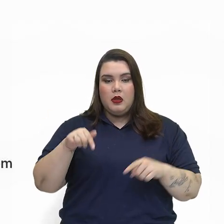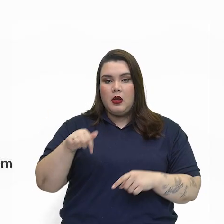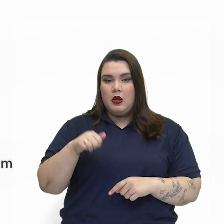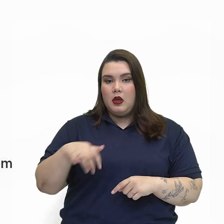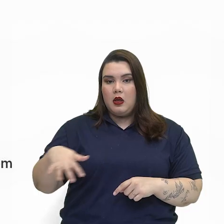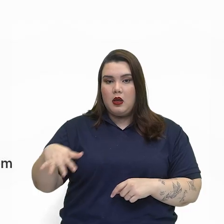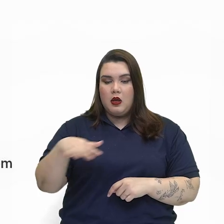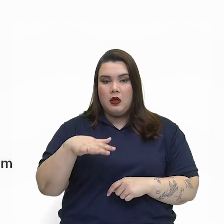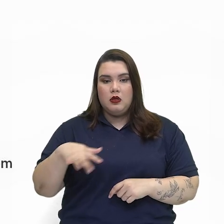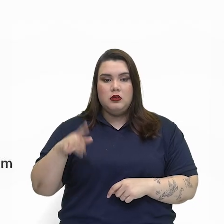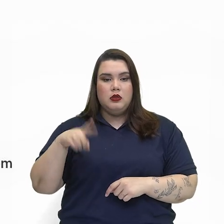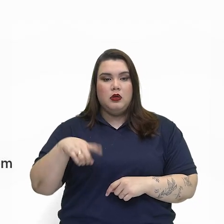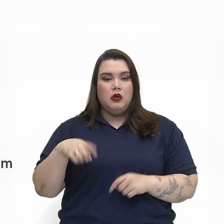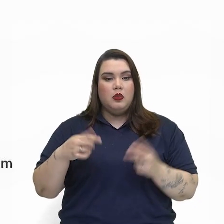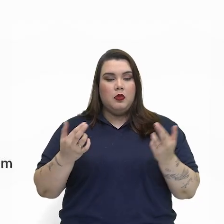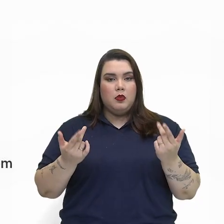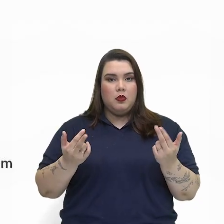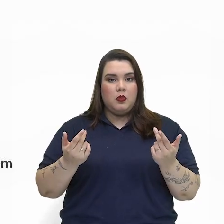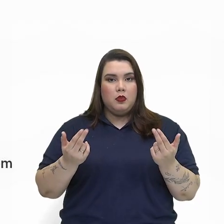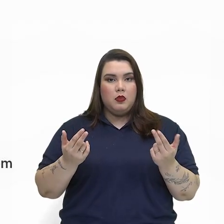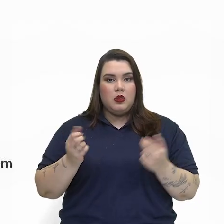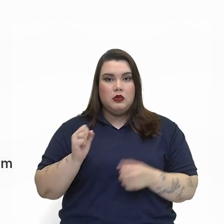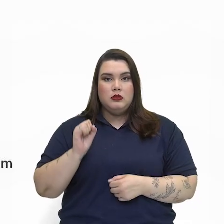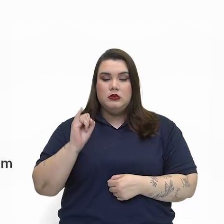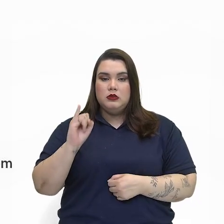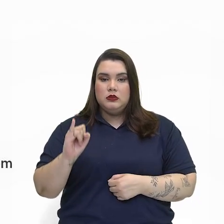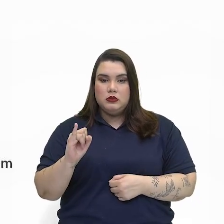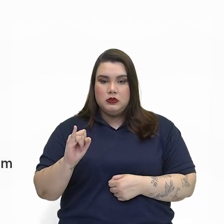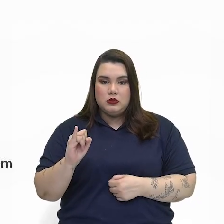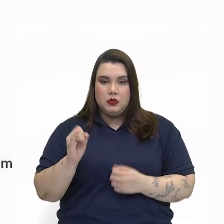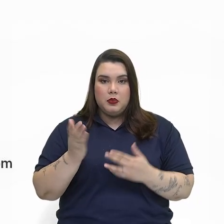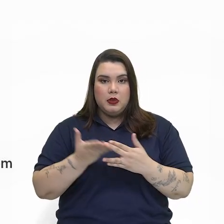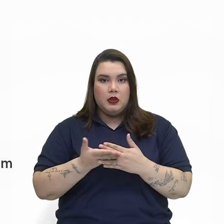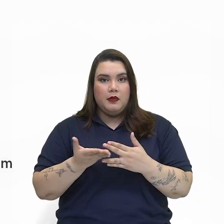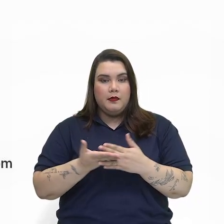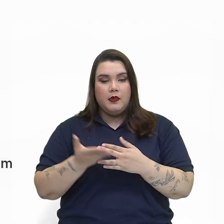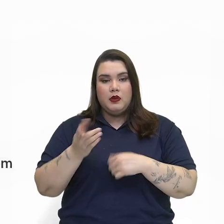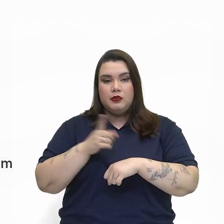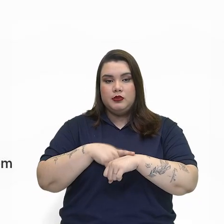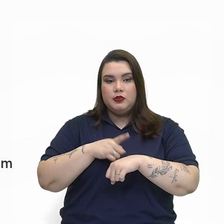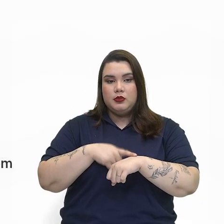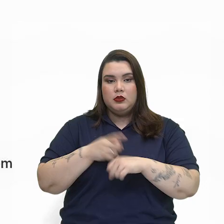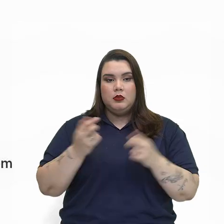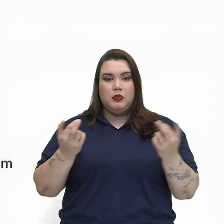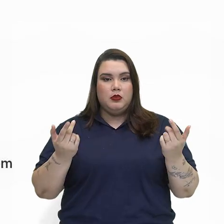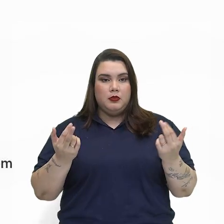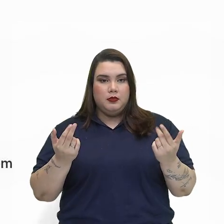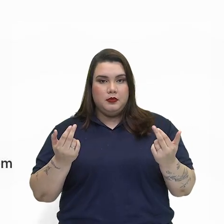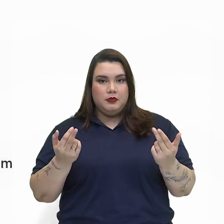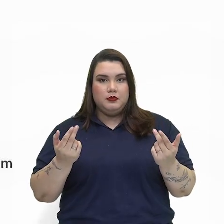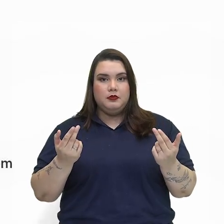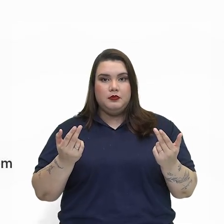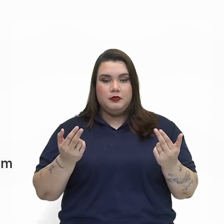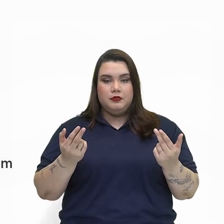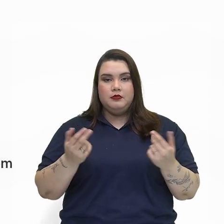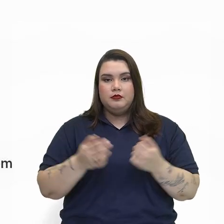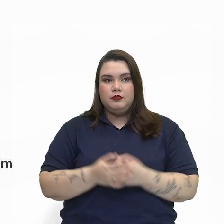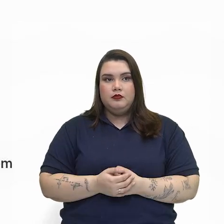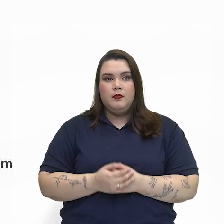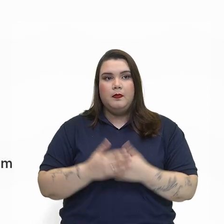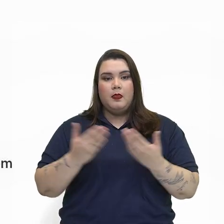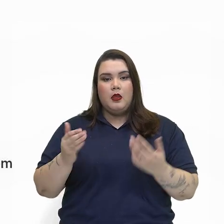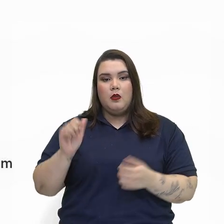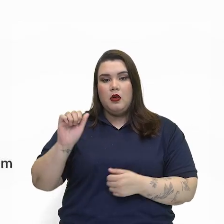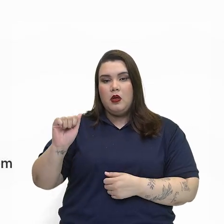descreve serão iguais se os intervalos de tempo aqui, ó, forem iguais. Então, a área